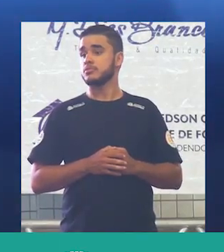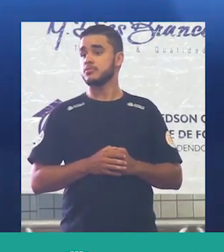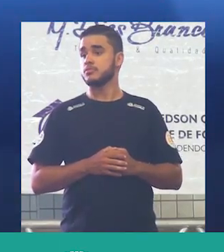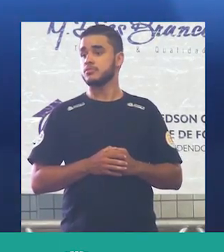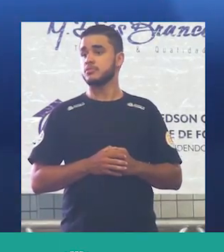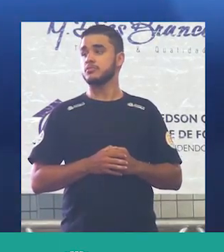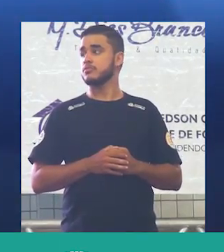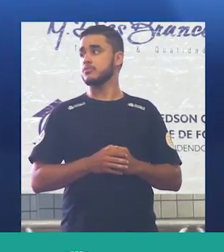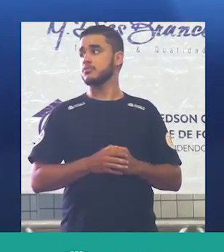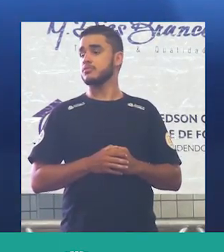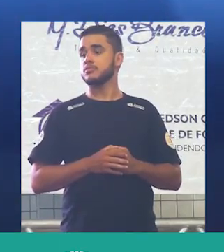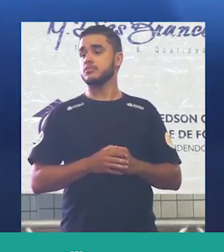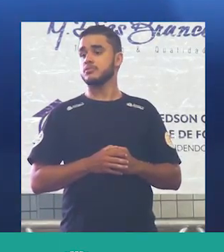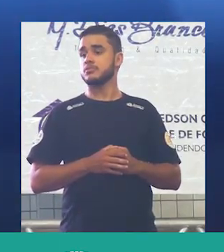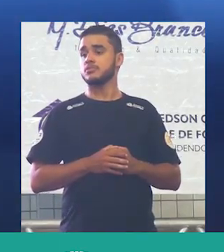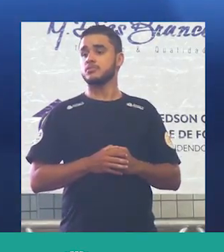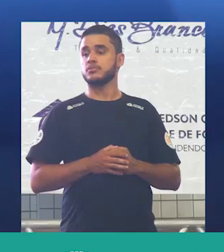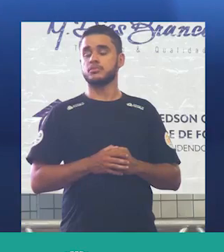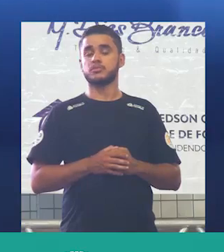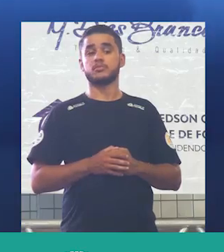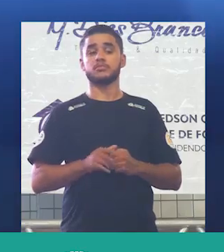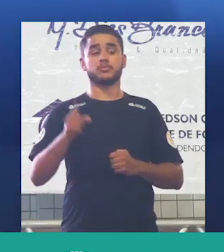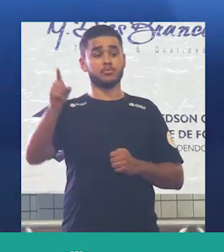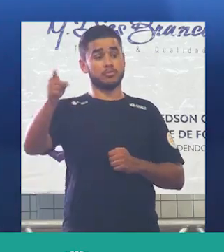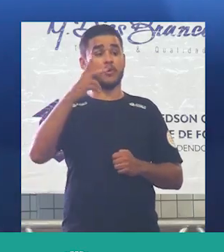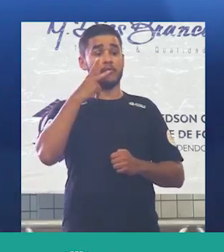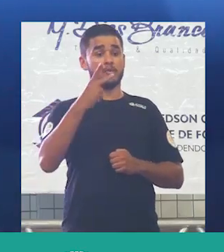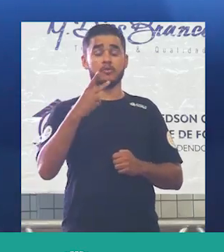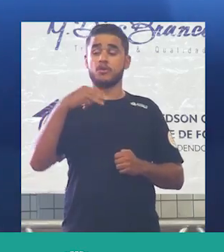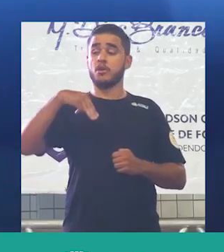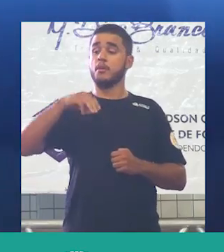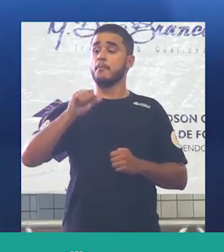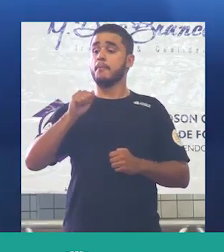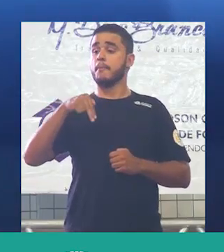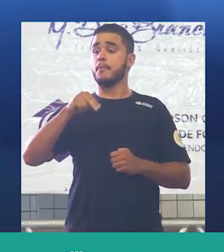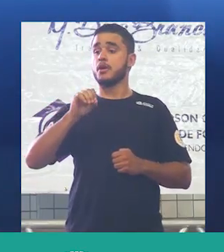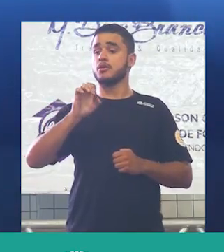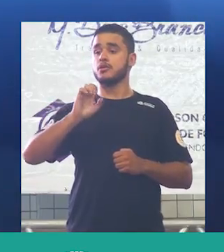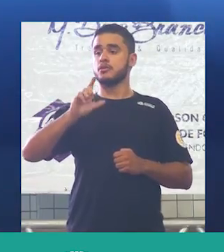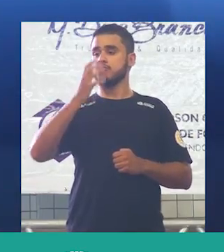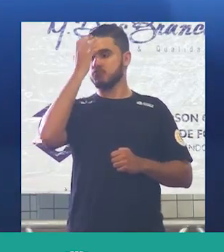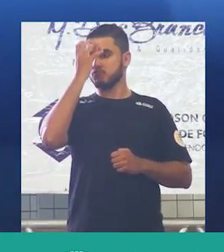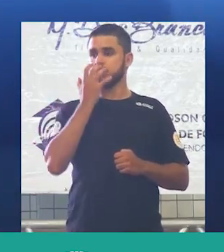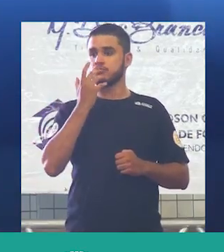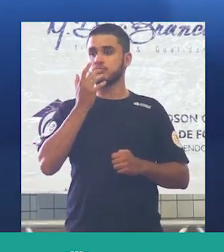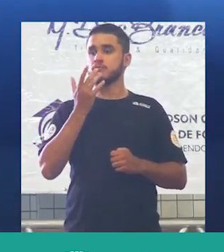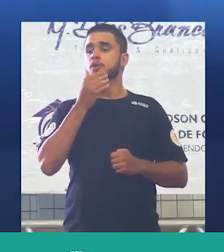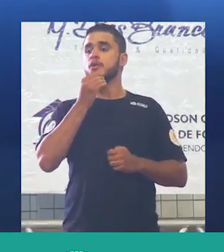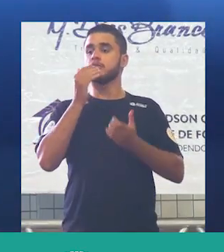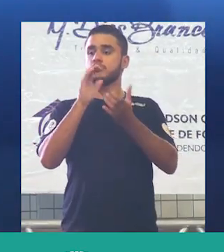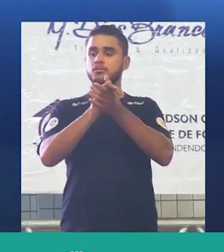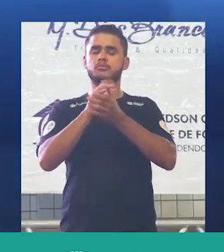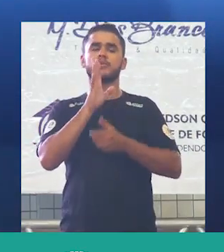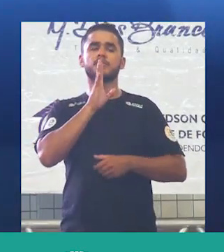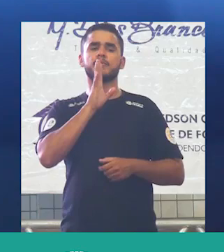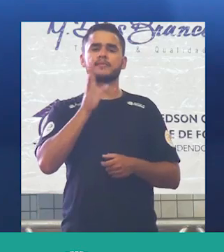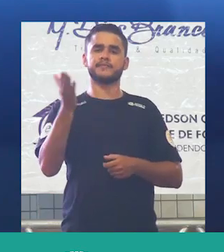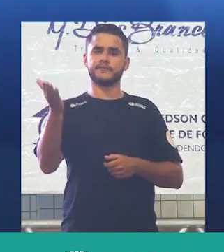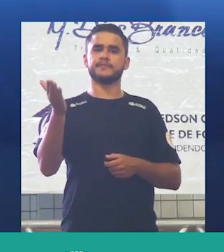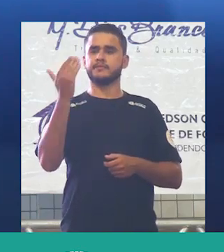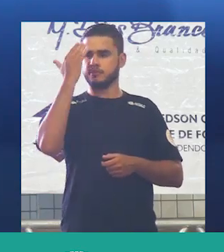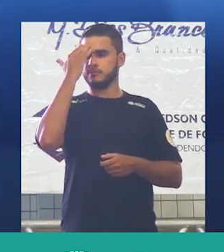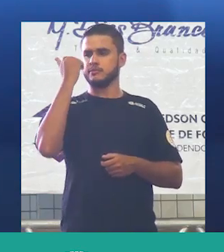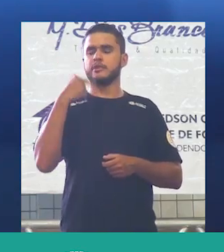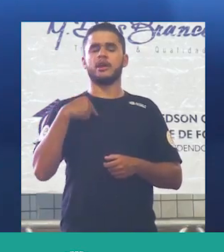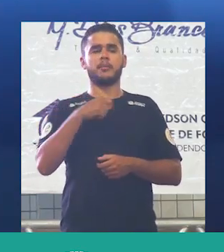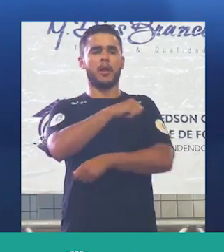Manuel. Isso? Pronto. Meu amigo Manuel, você que é um homem sério, casado, que eu já conheço já aqui de um bom tempo das